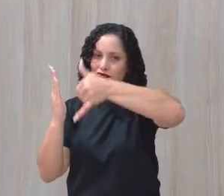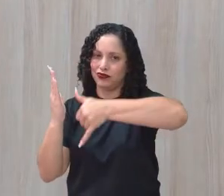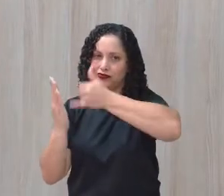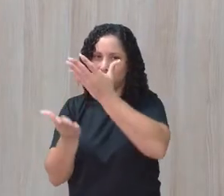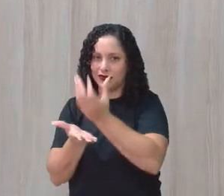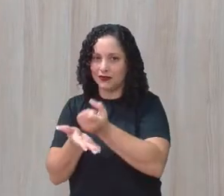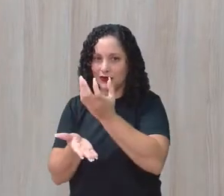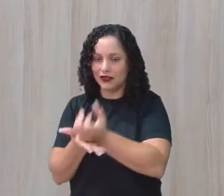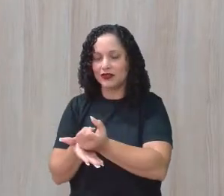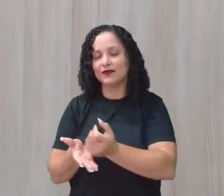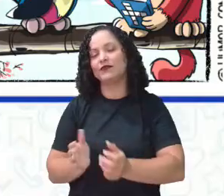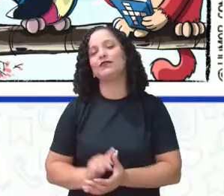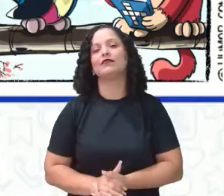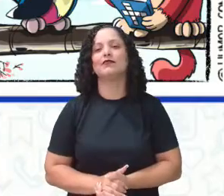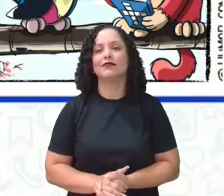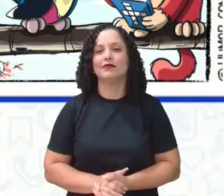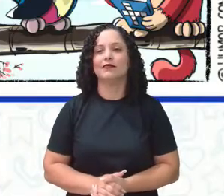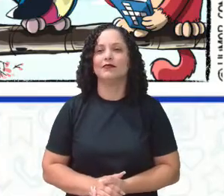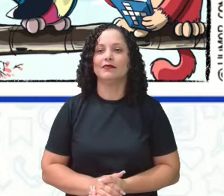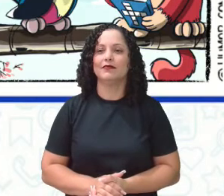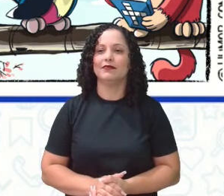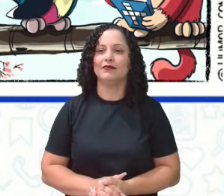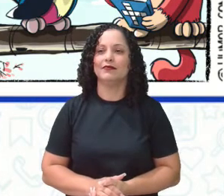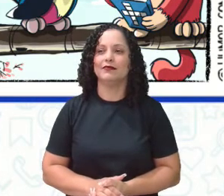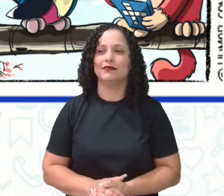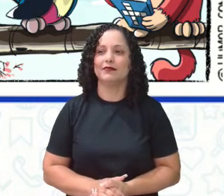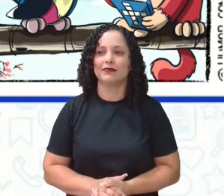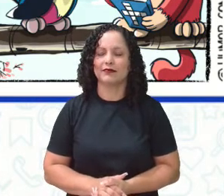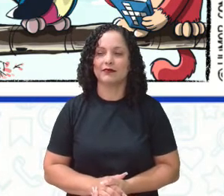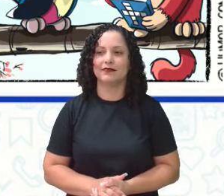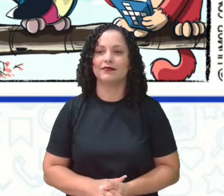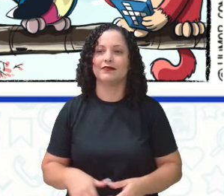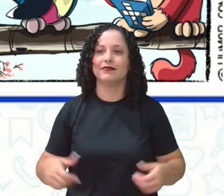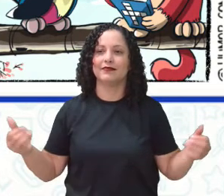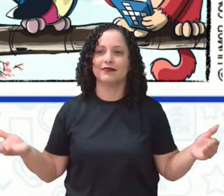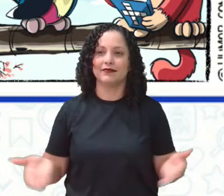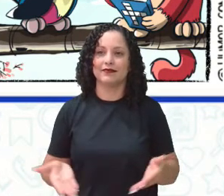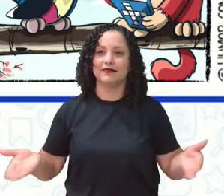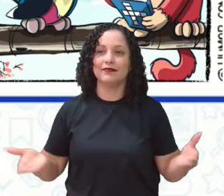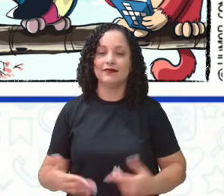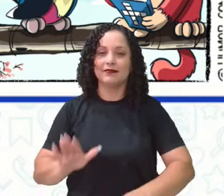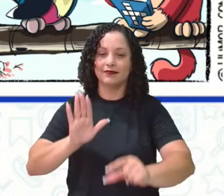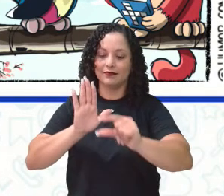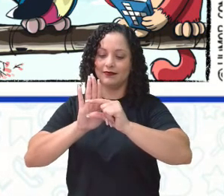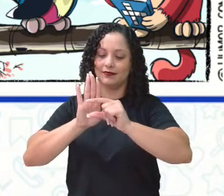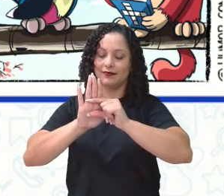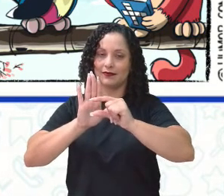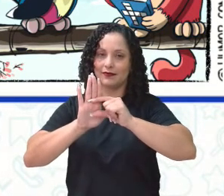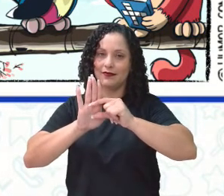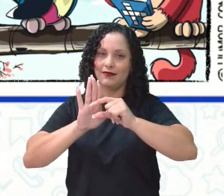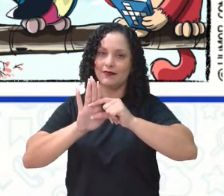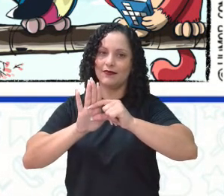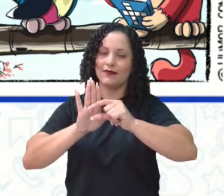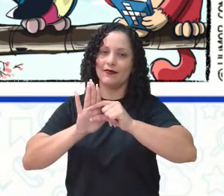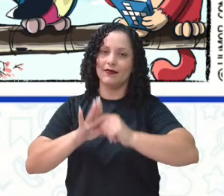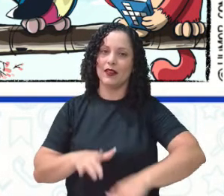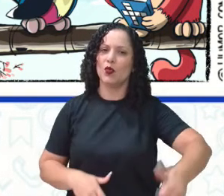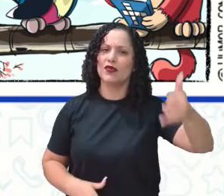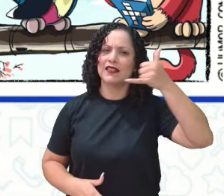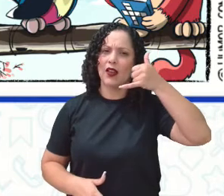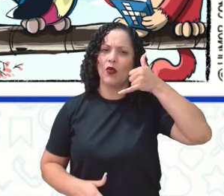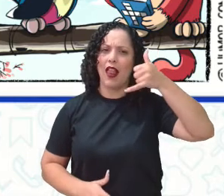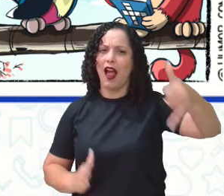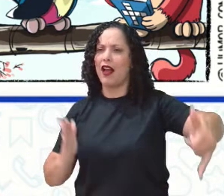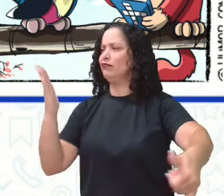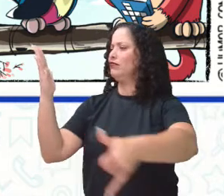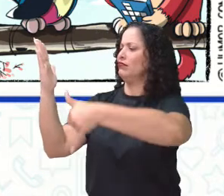tirinha. Tela cheia, por favor, Bíblia. Aponta o celular para o desenho. Interessante, não é? E aí